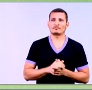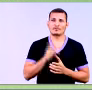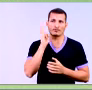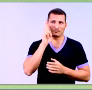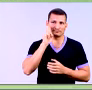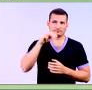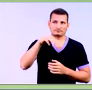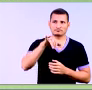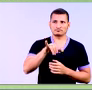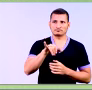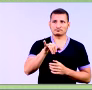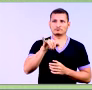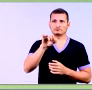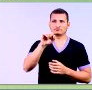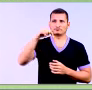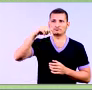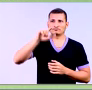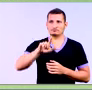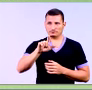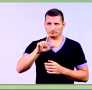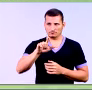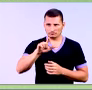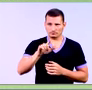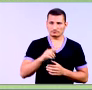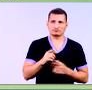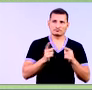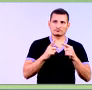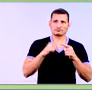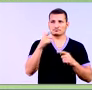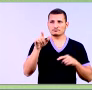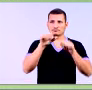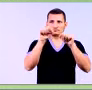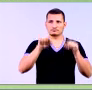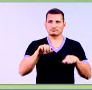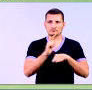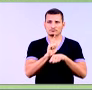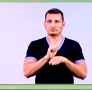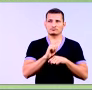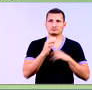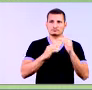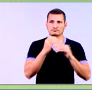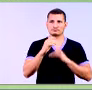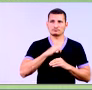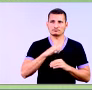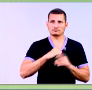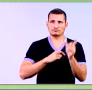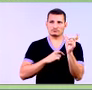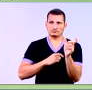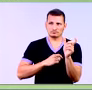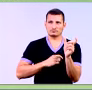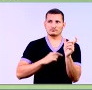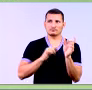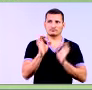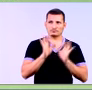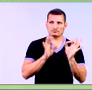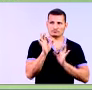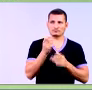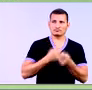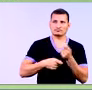MySQL, assim como outros sistemas gerenciadores de banco de dados, possui comandos para controlar as